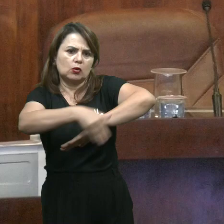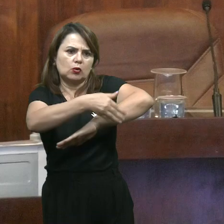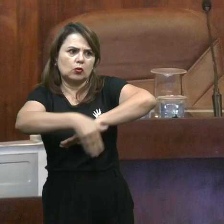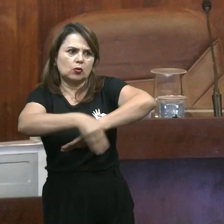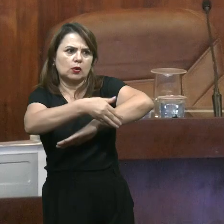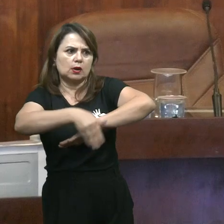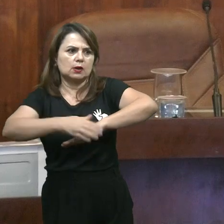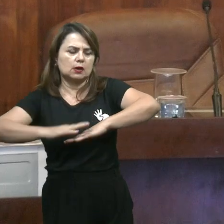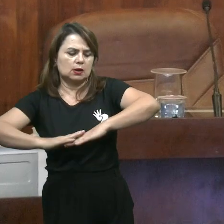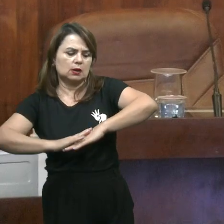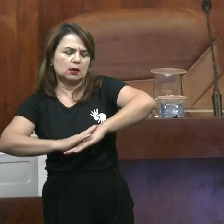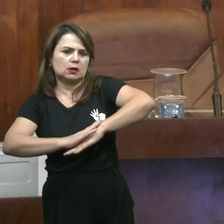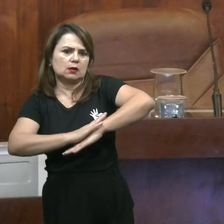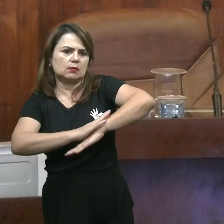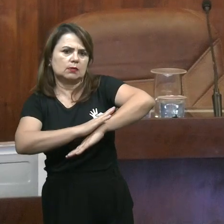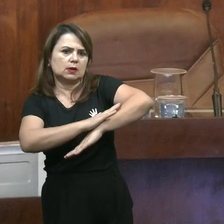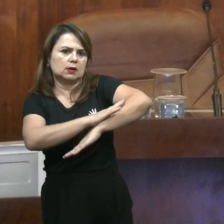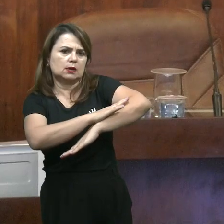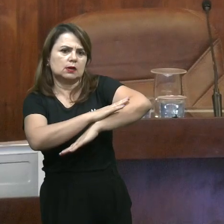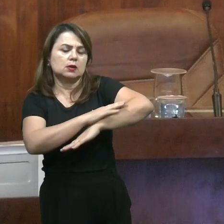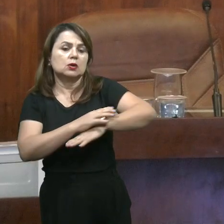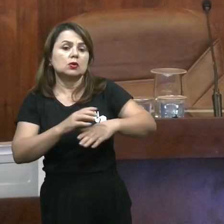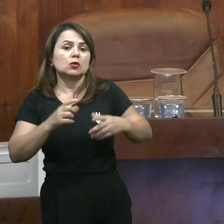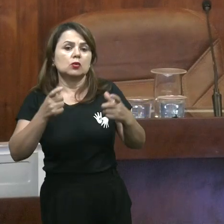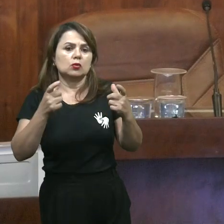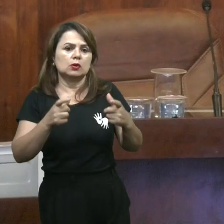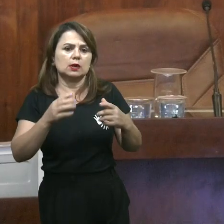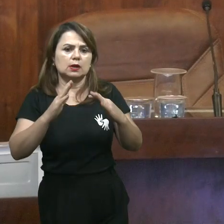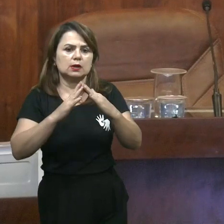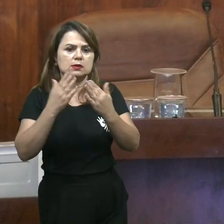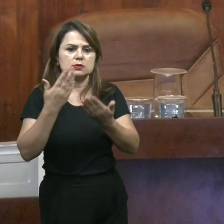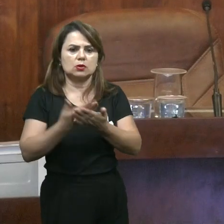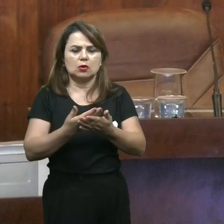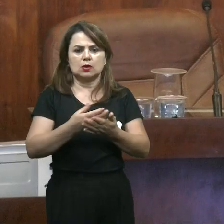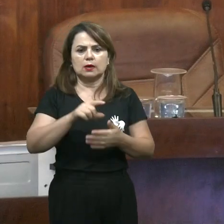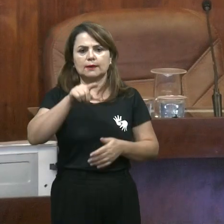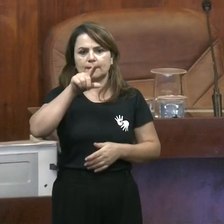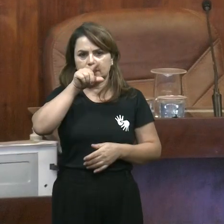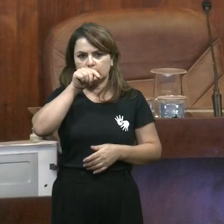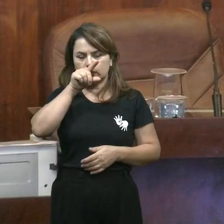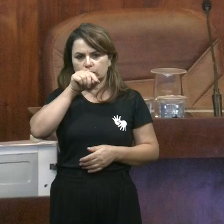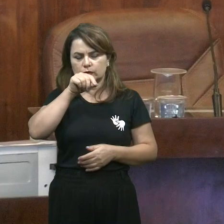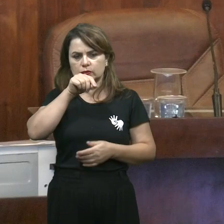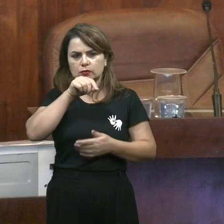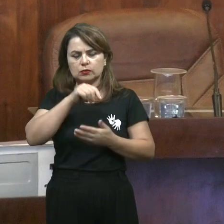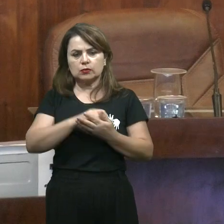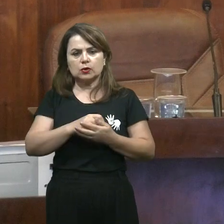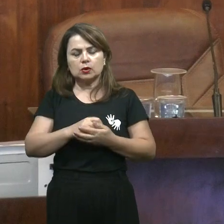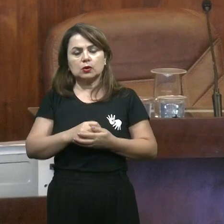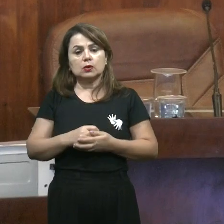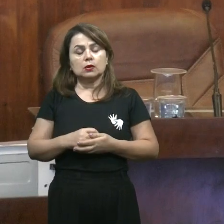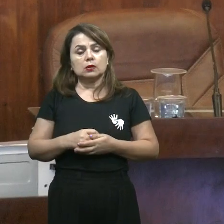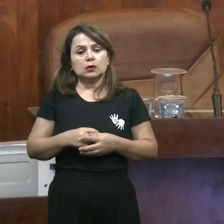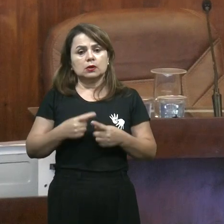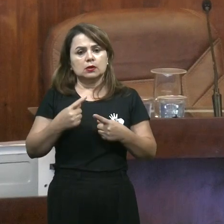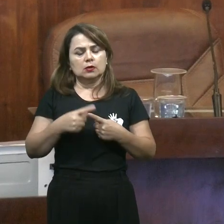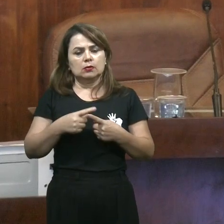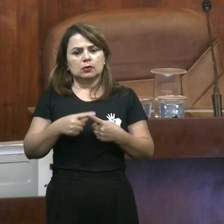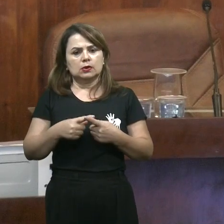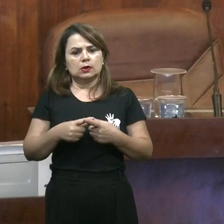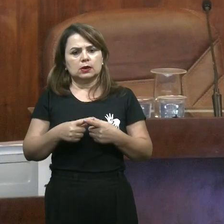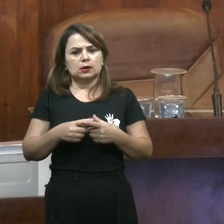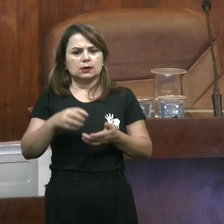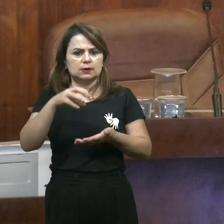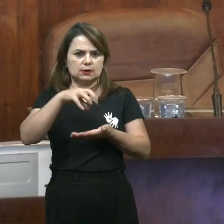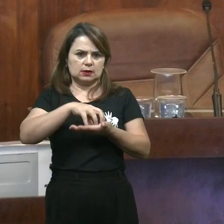da Escola Estadual, Monsenhor Bicudo, localizada na Avenida Rio Branco, número 803, no bairro